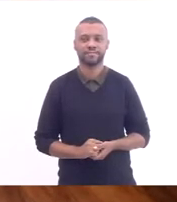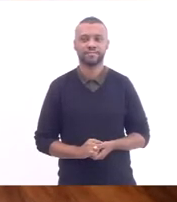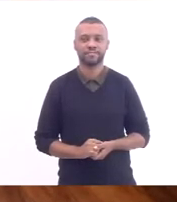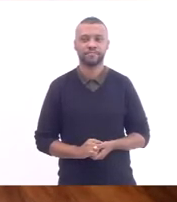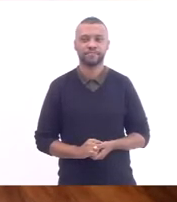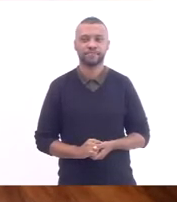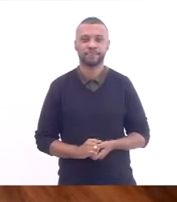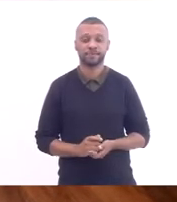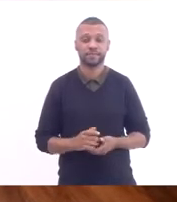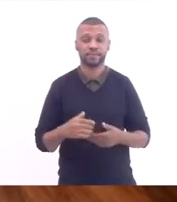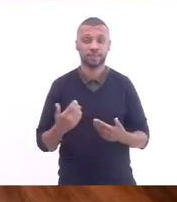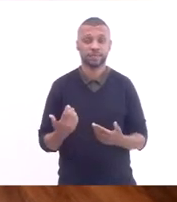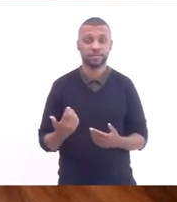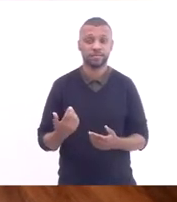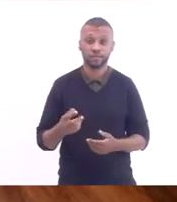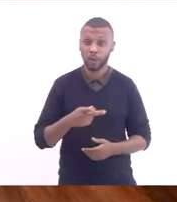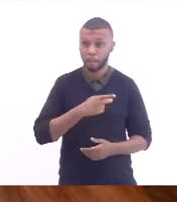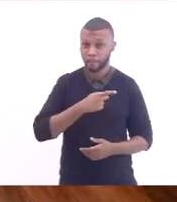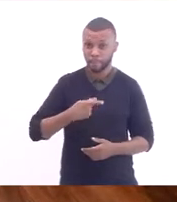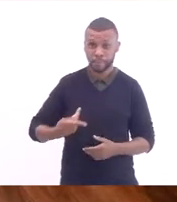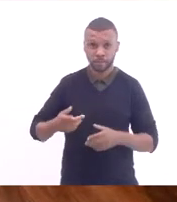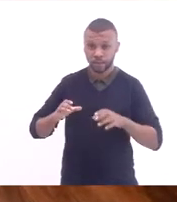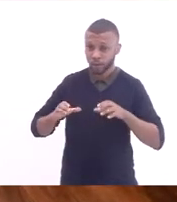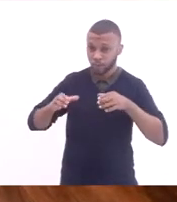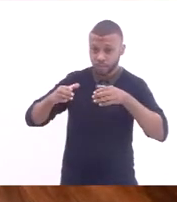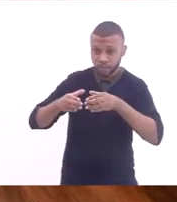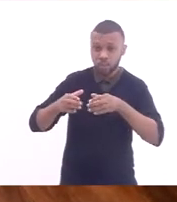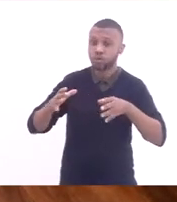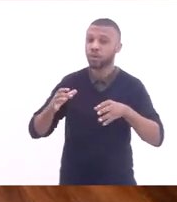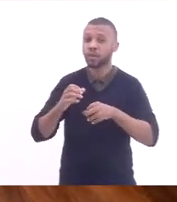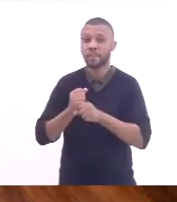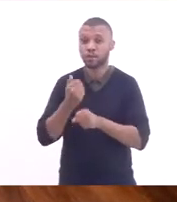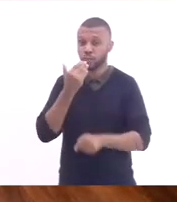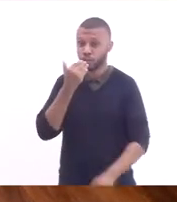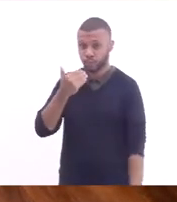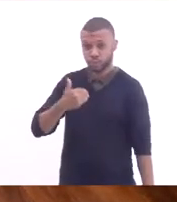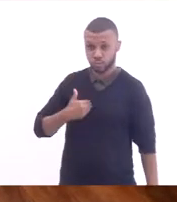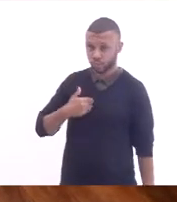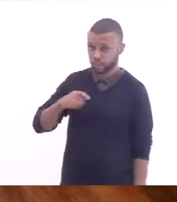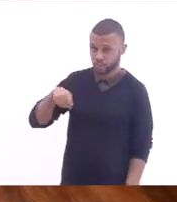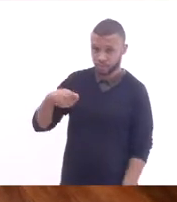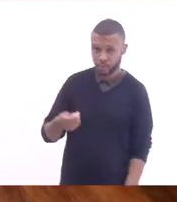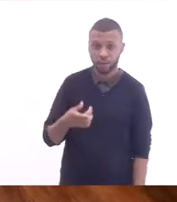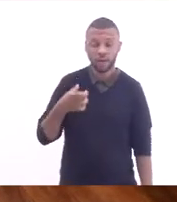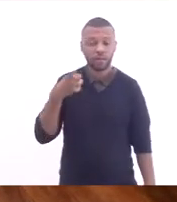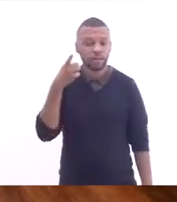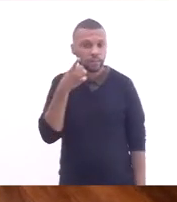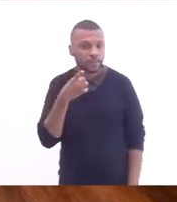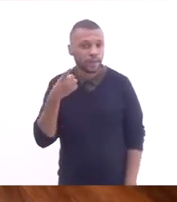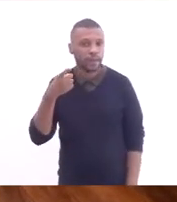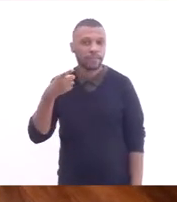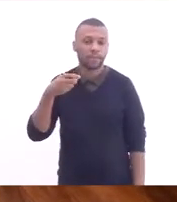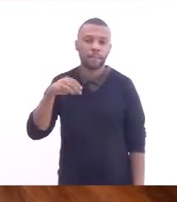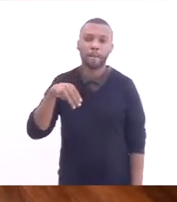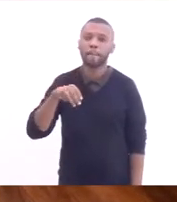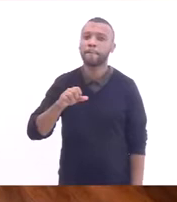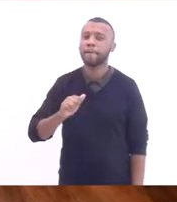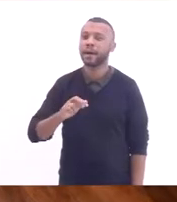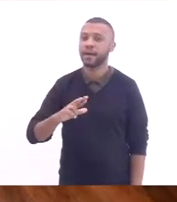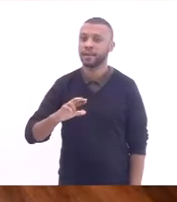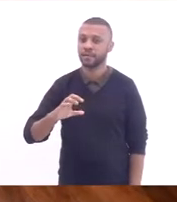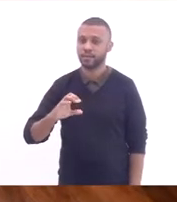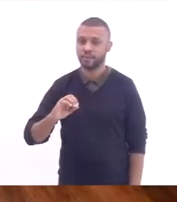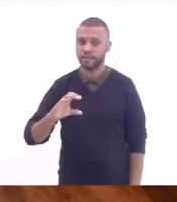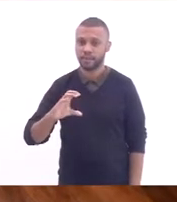Solicitou-me o presidente da comissão, deputado Márcio Canella,